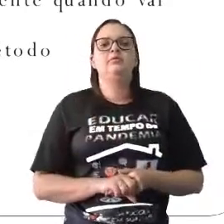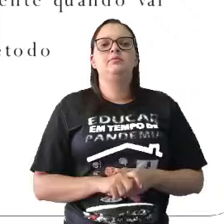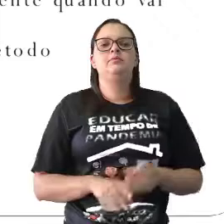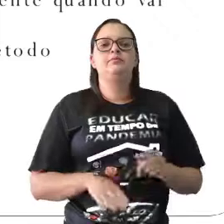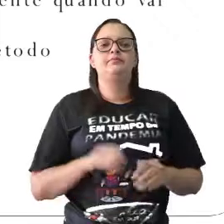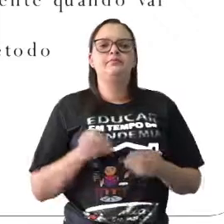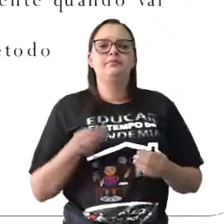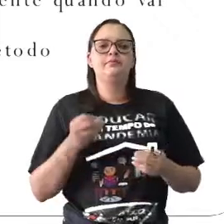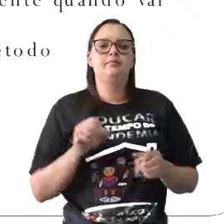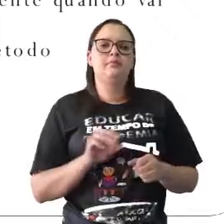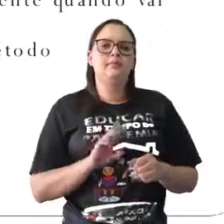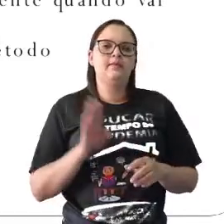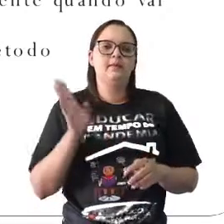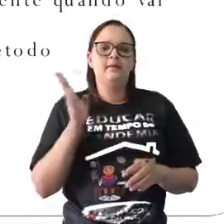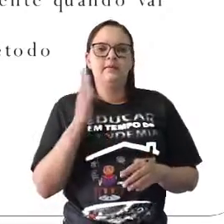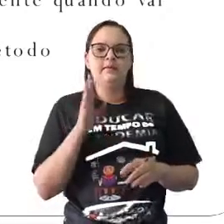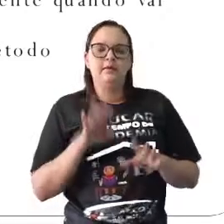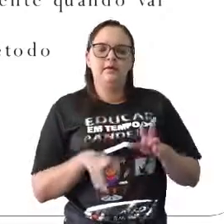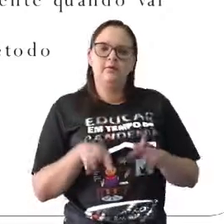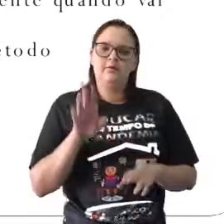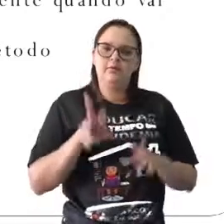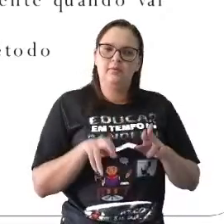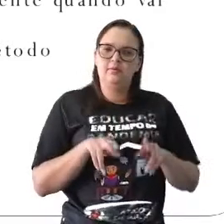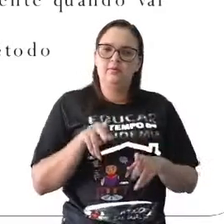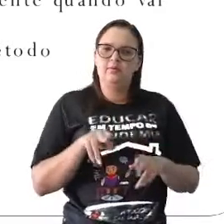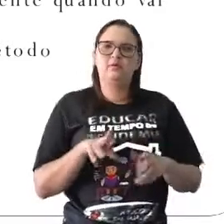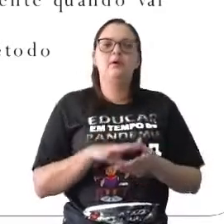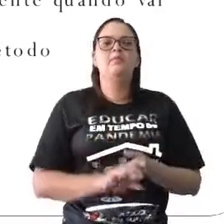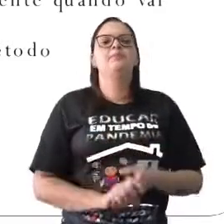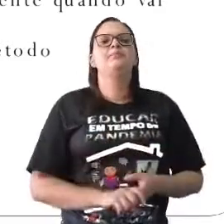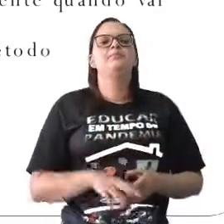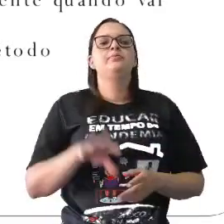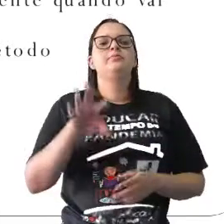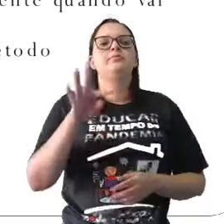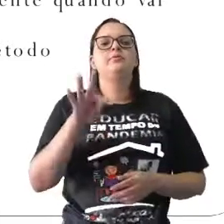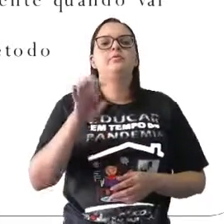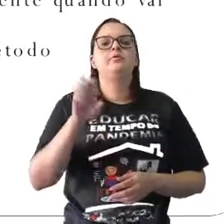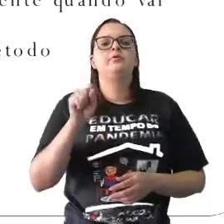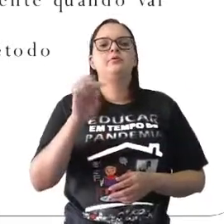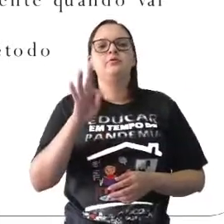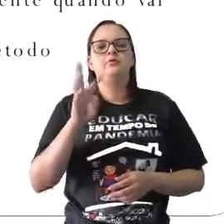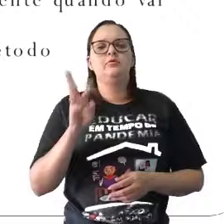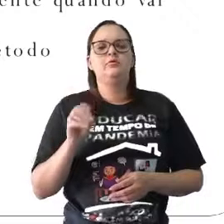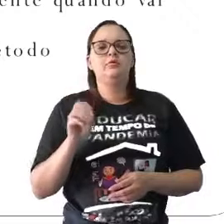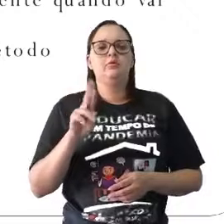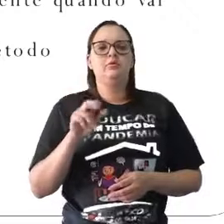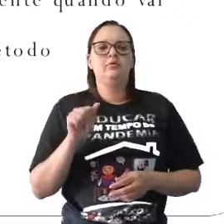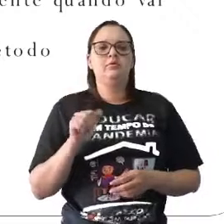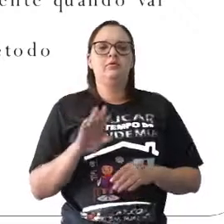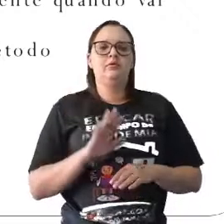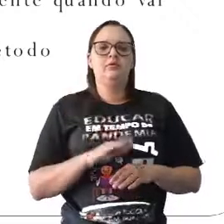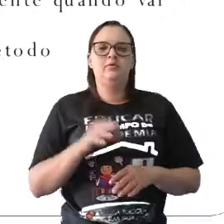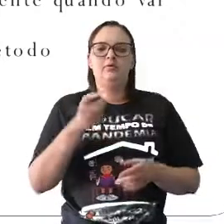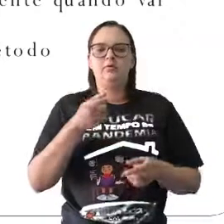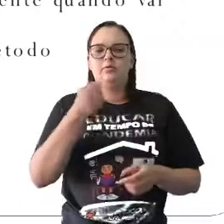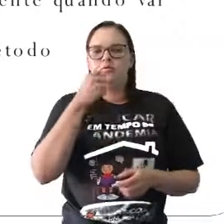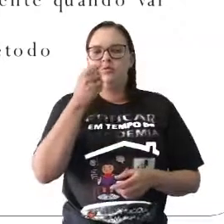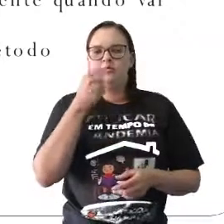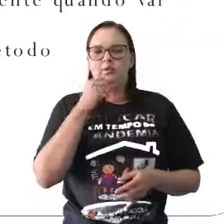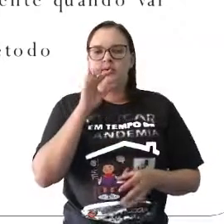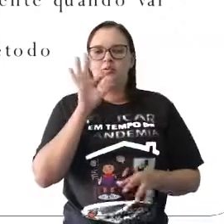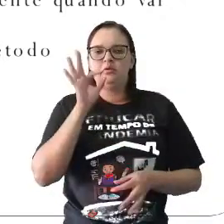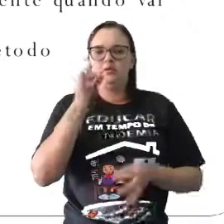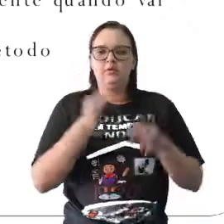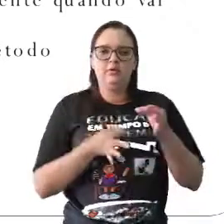à progesterona. Análoga quer dizer parecida, tá? E, se tomadas regularmente, as taxas desses hormônios